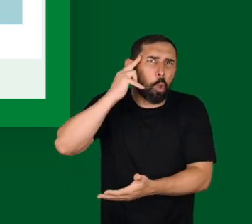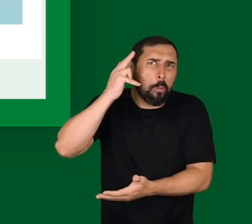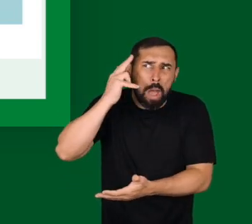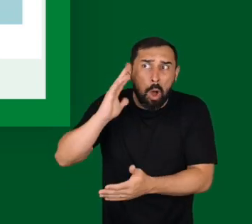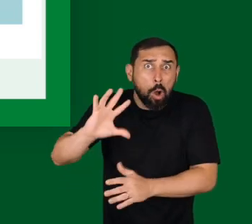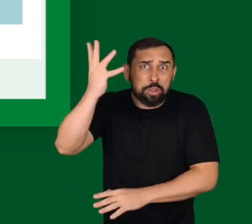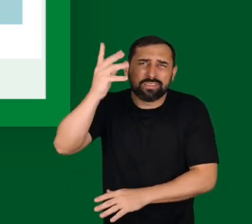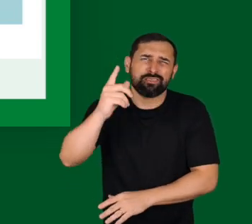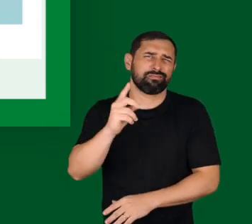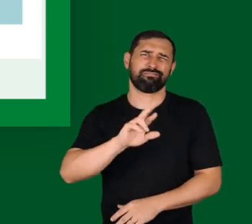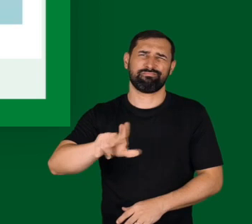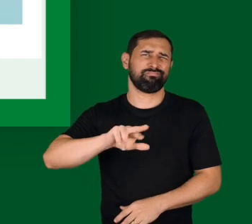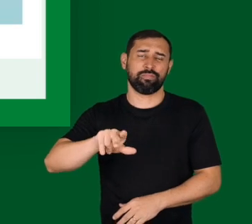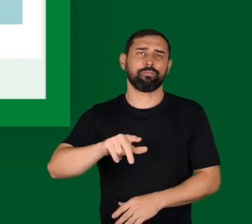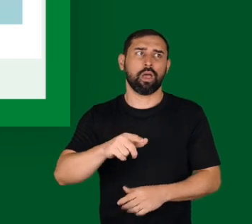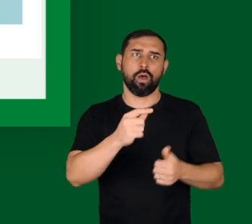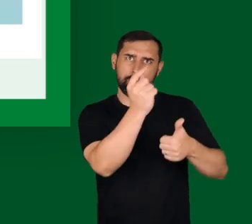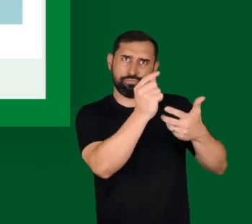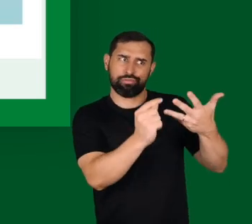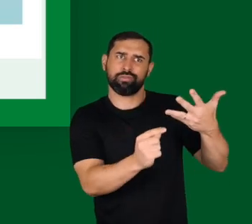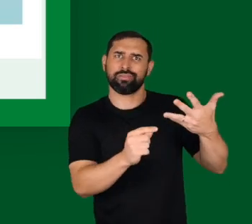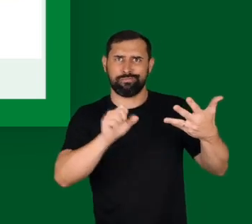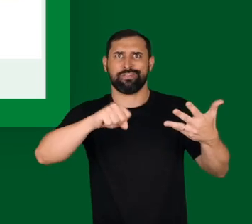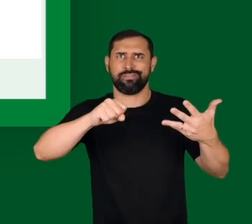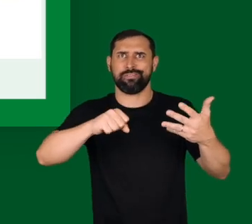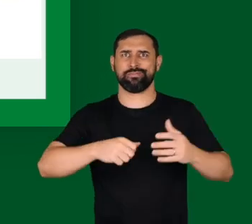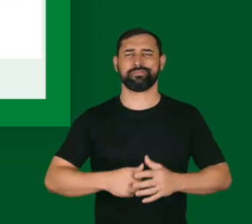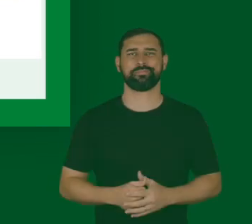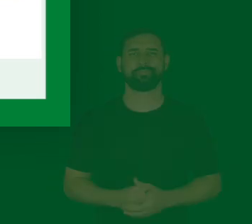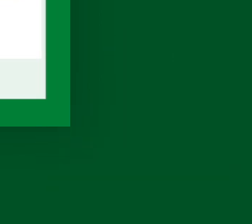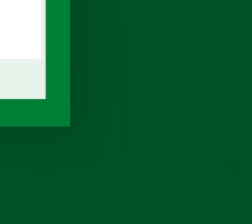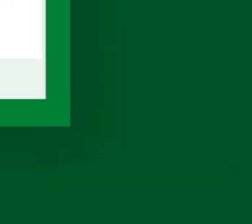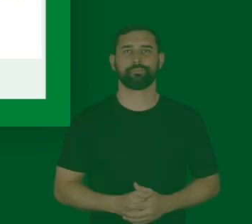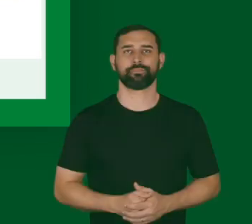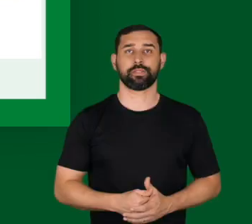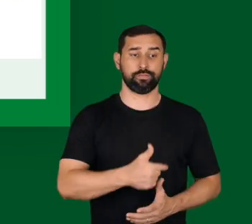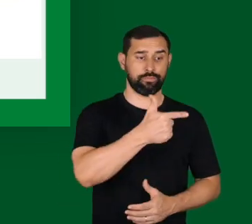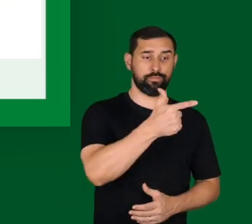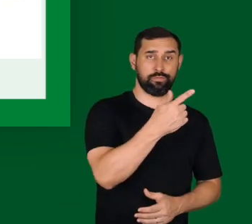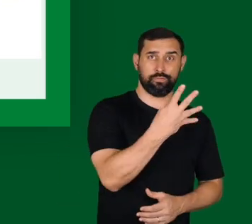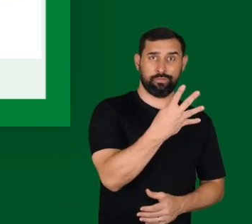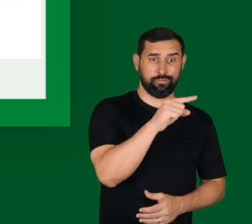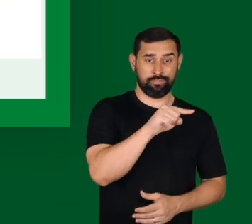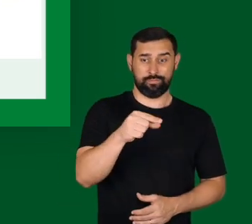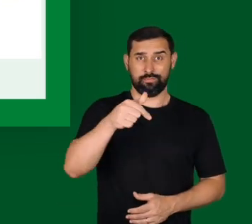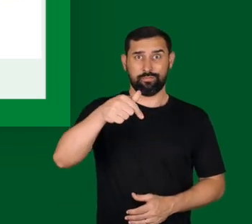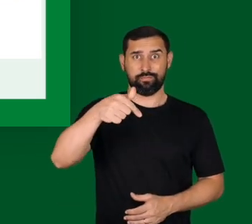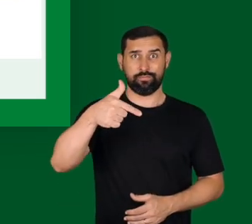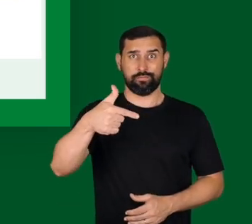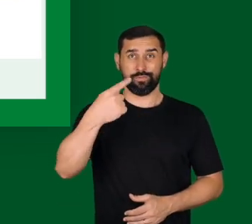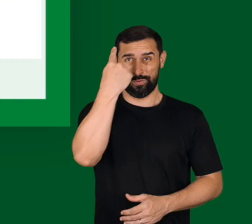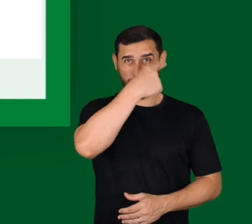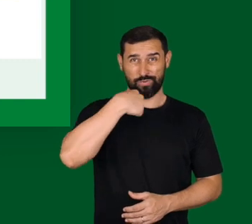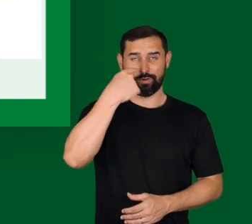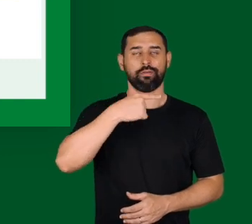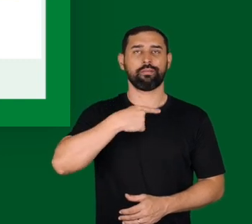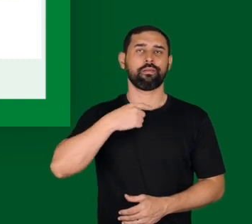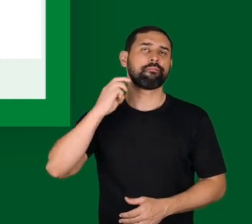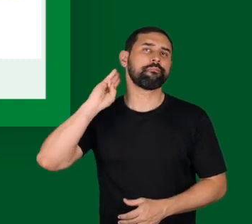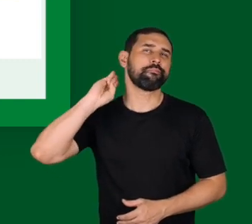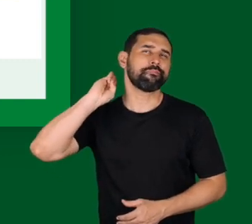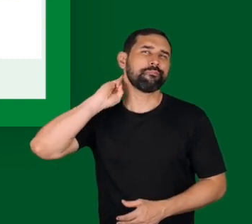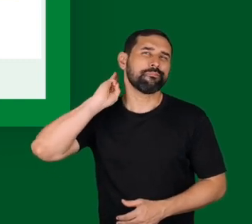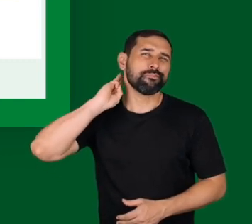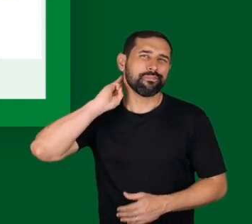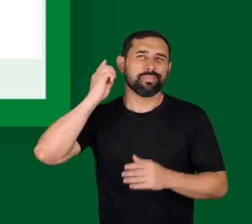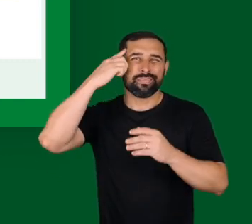causa comum de crise convulsiva, né, então as demais são mais comuns. De 24 a 72